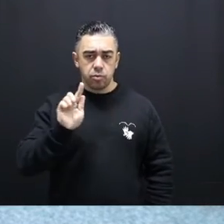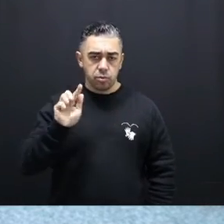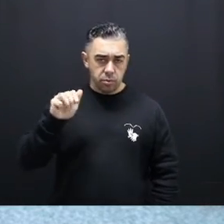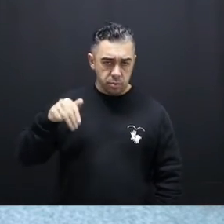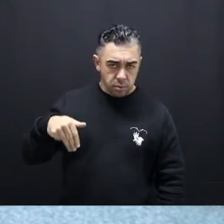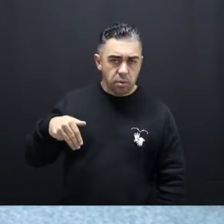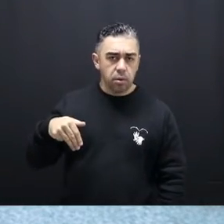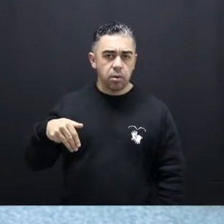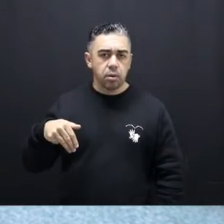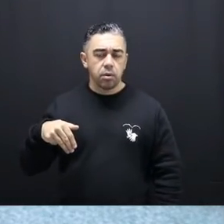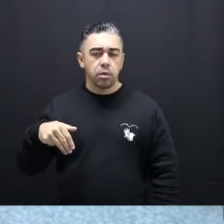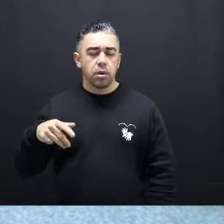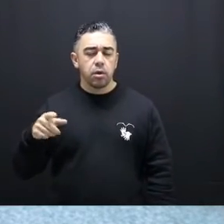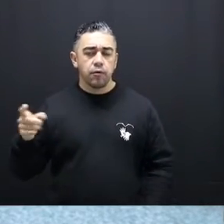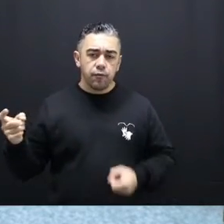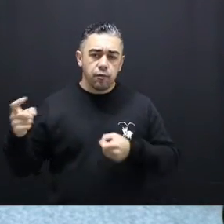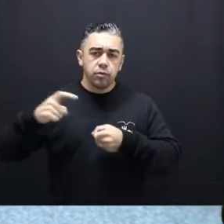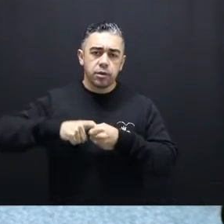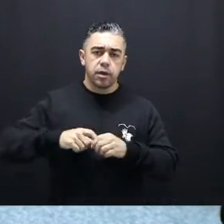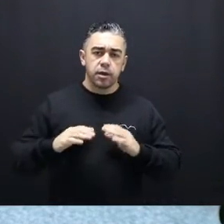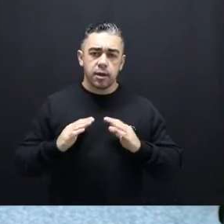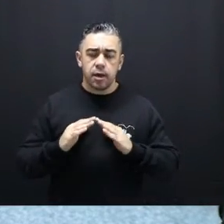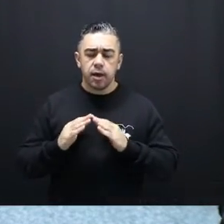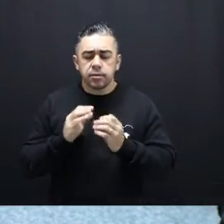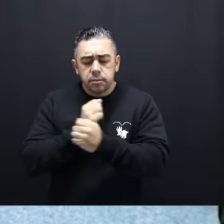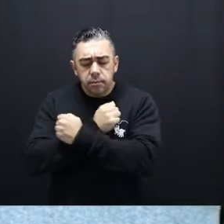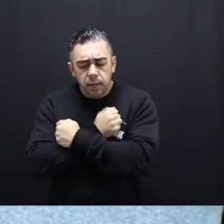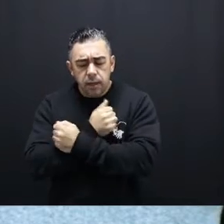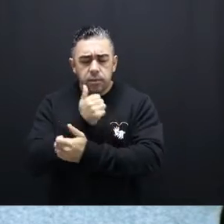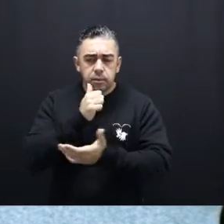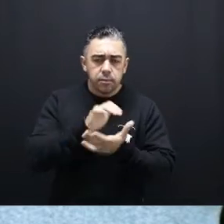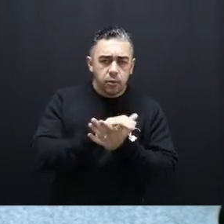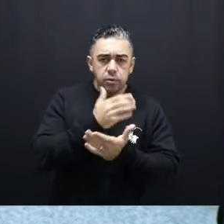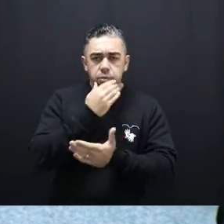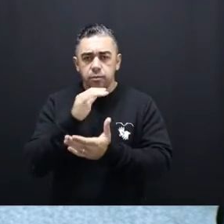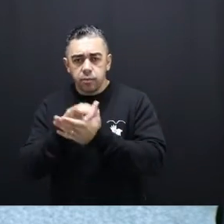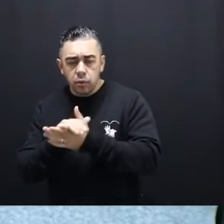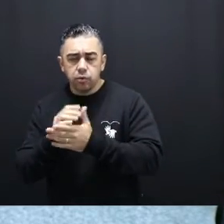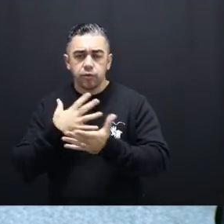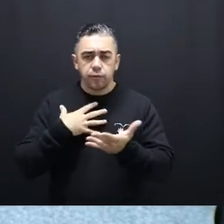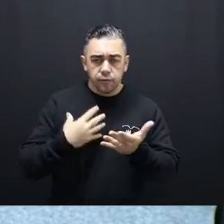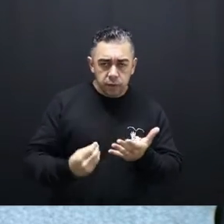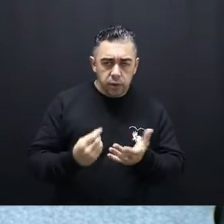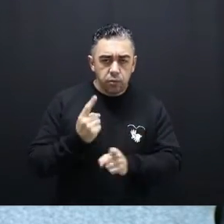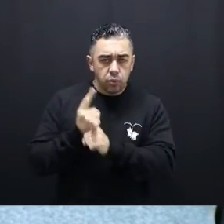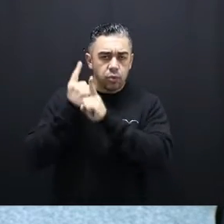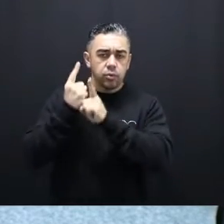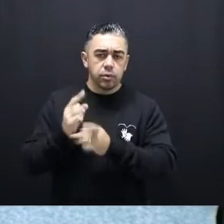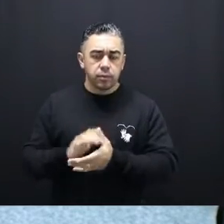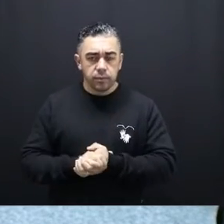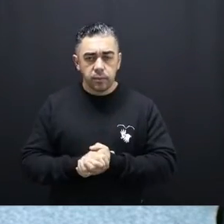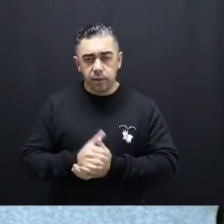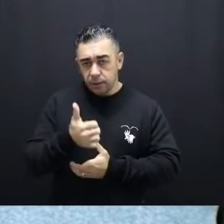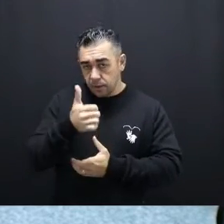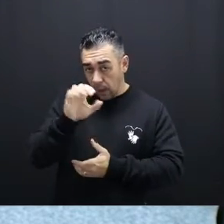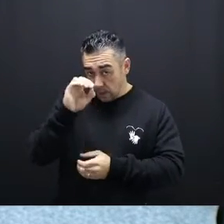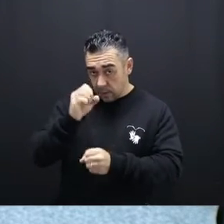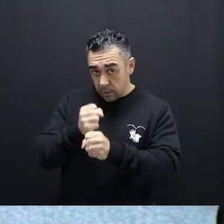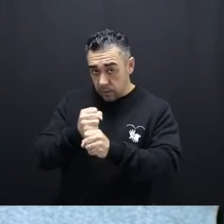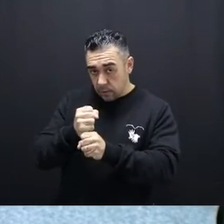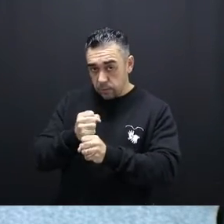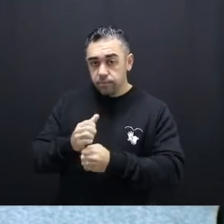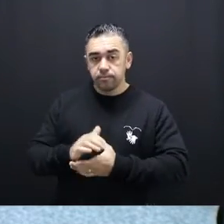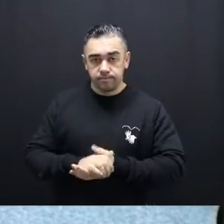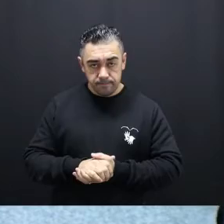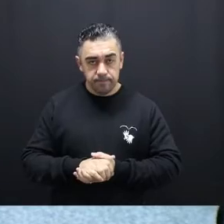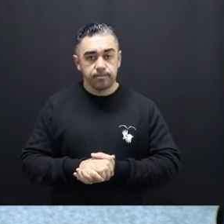voltar para sua casa voltar abraço da esposa do esposo para os filhos e são 10 anos né um